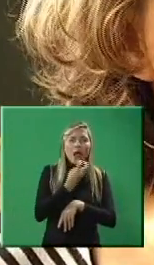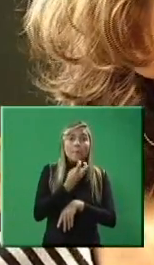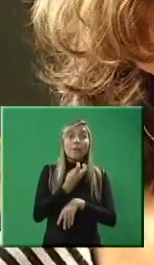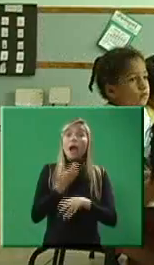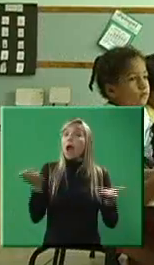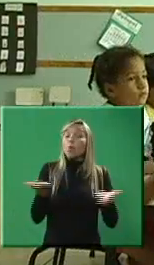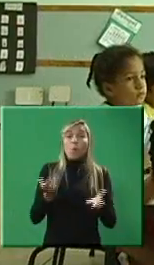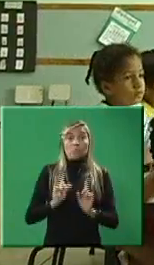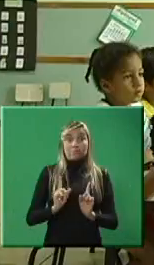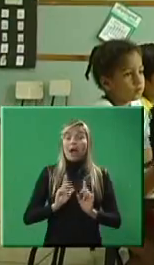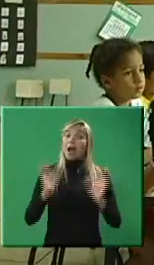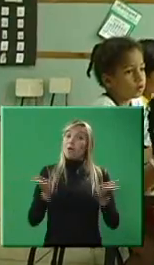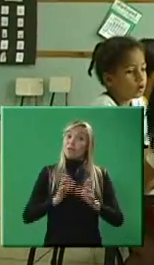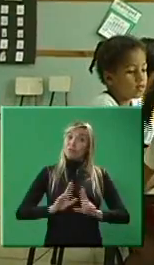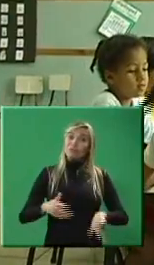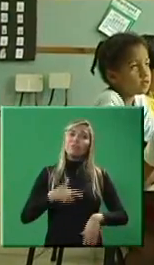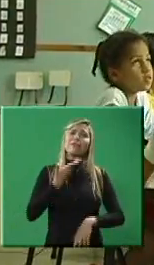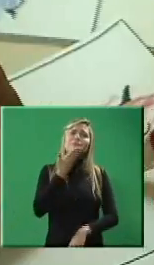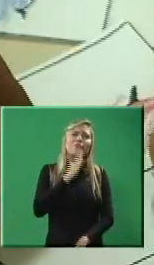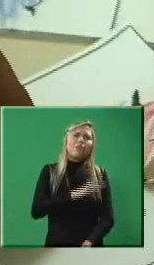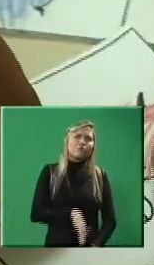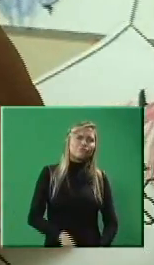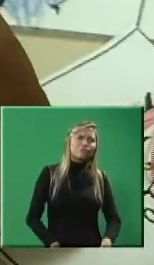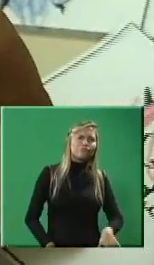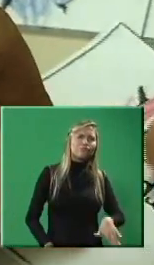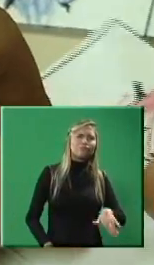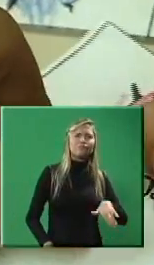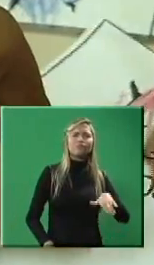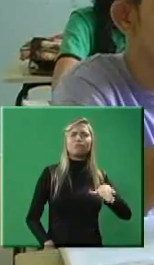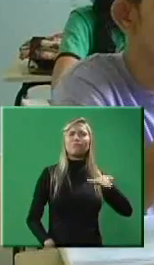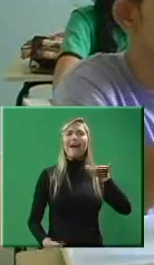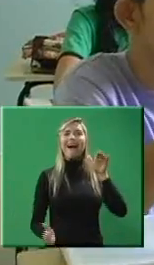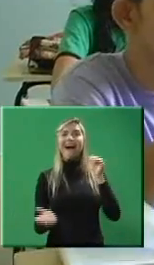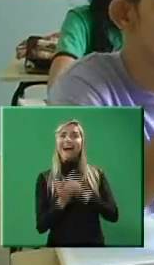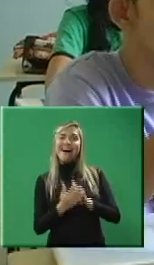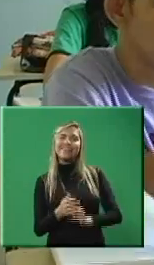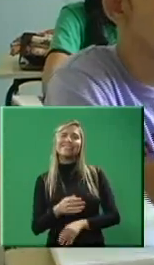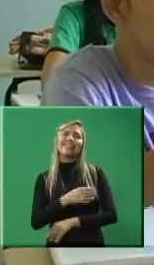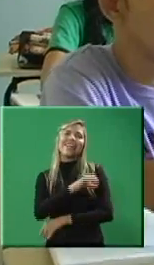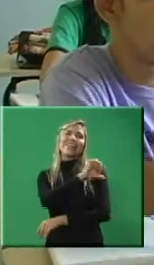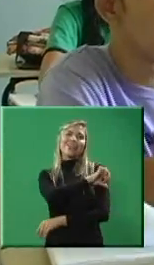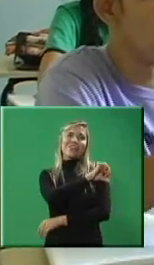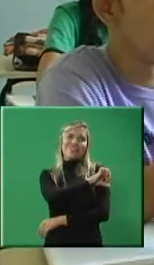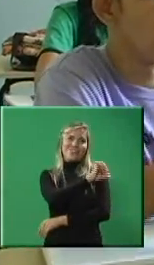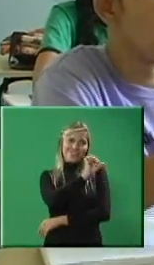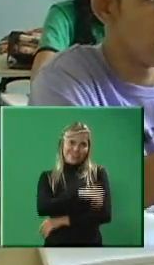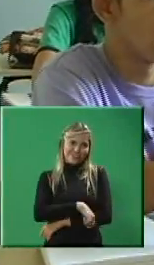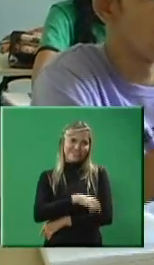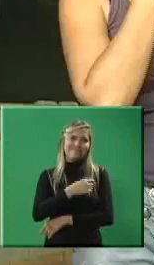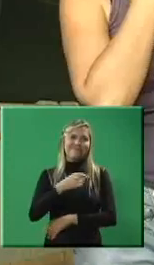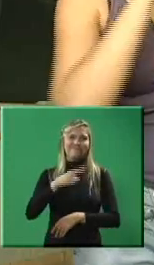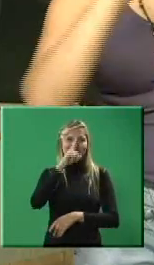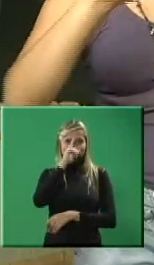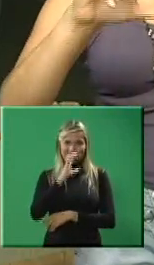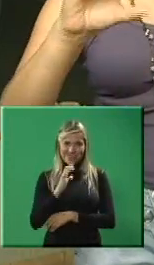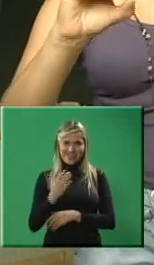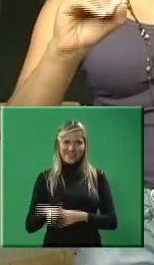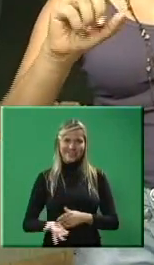e hoje nós temos na escola, desde a educação infantil até o 9º ano do ensino fundamental.